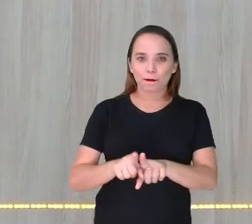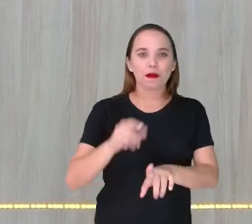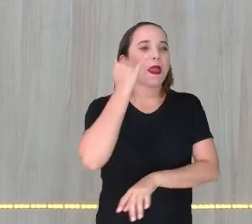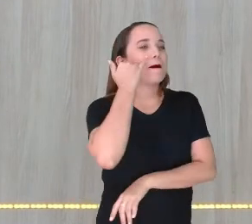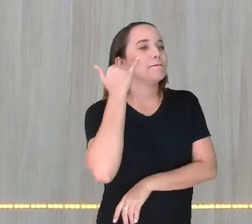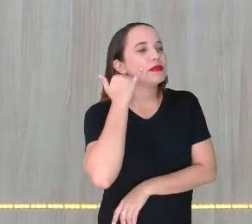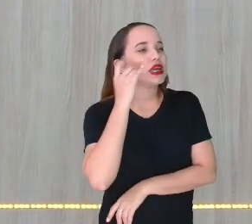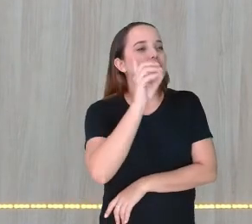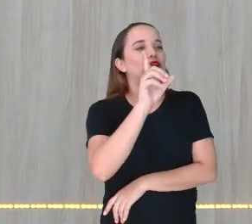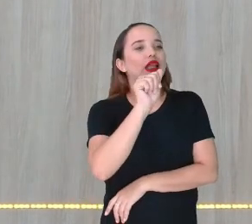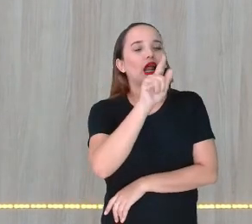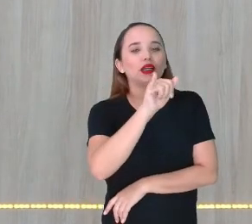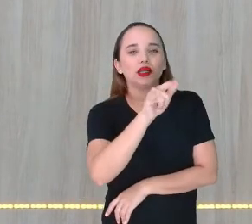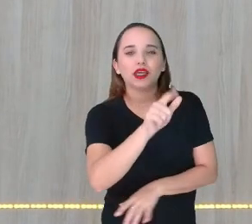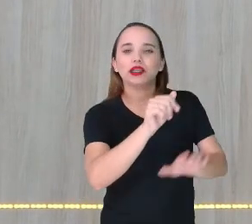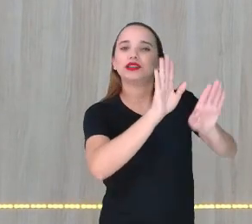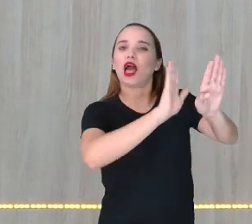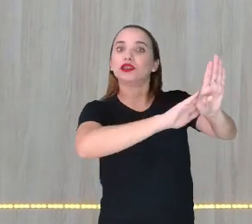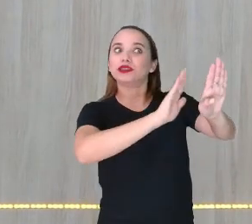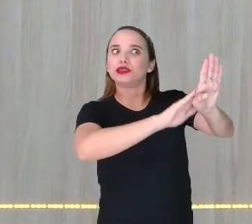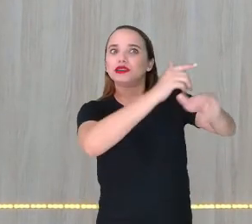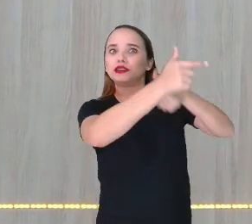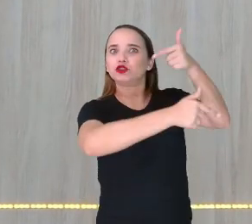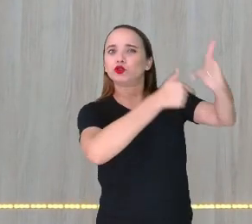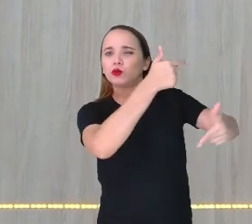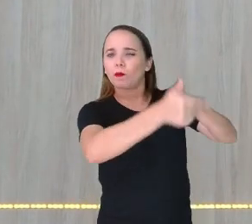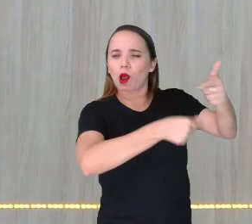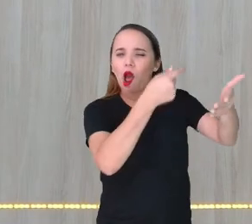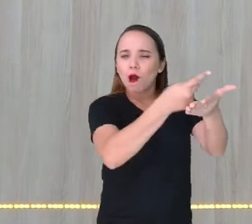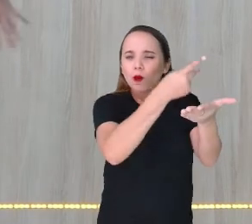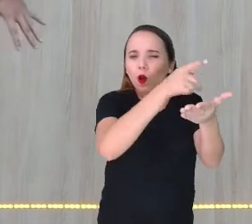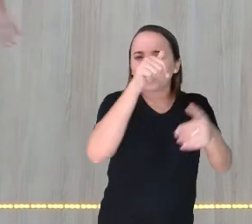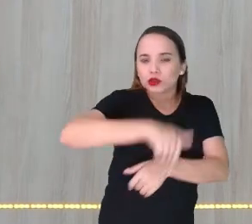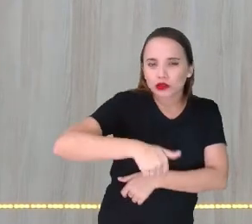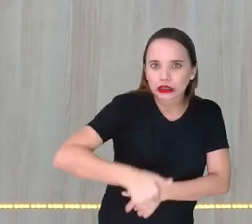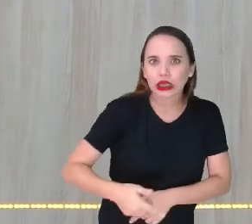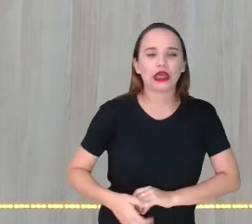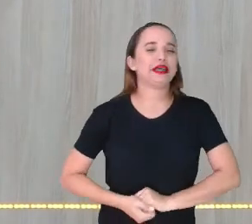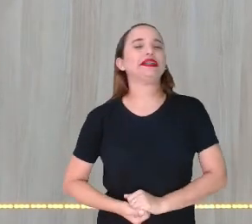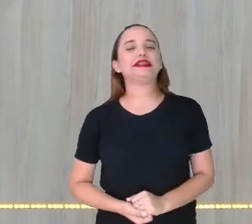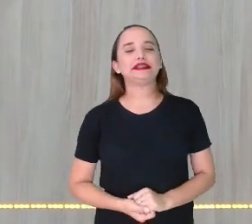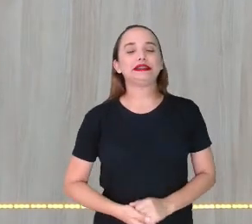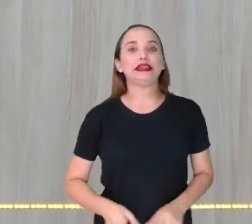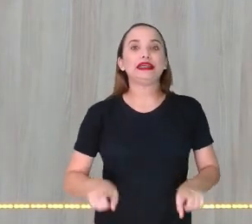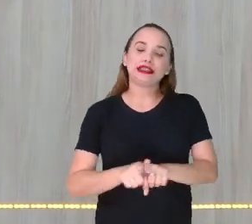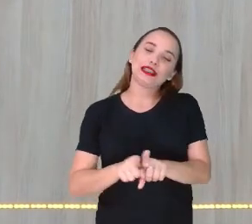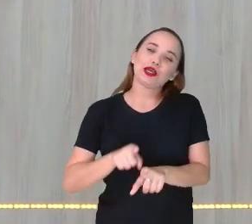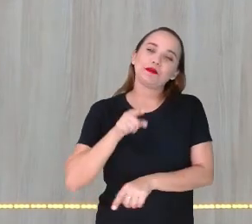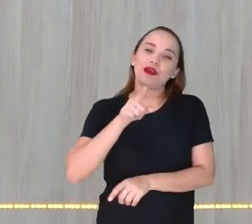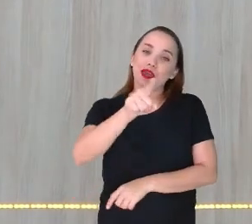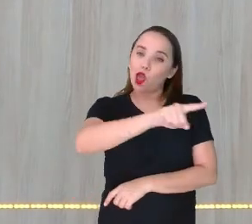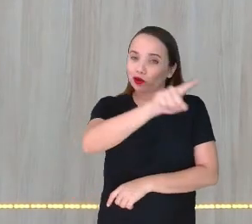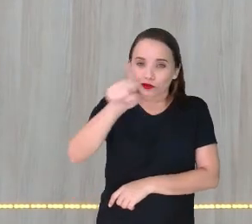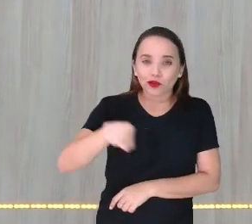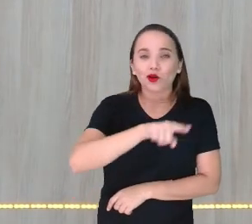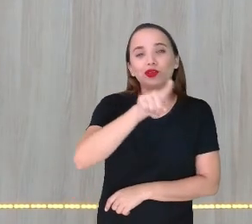e Dalila que estão ali atrás fazendo tudo isso acontecer nos corres aqui da vida, e a você que está aí em casa